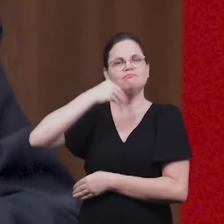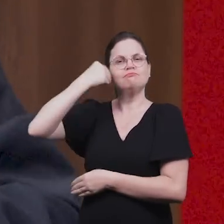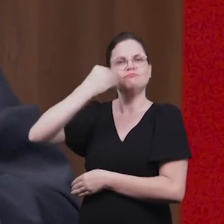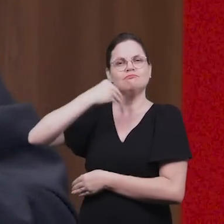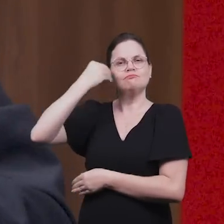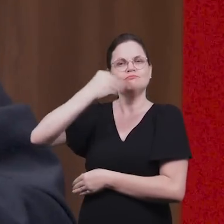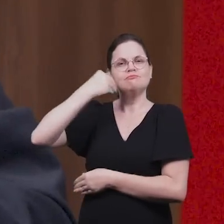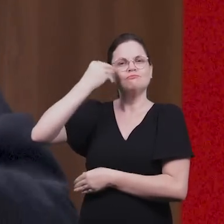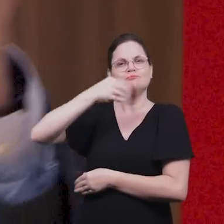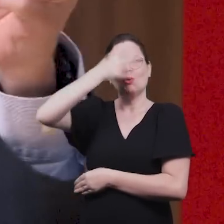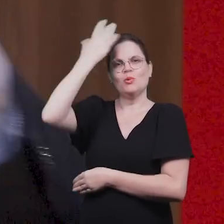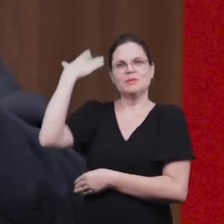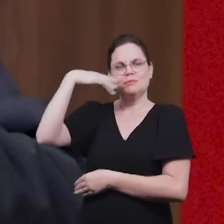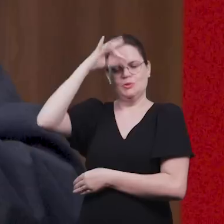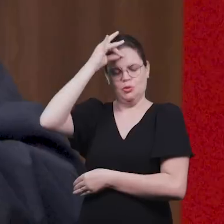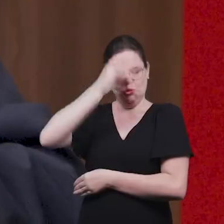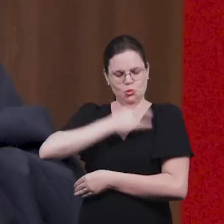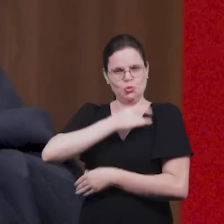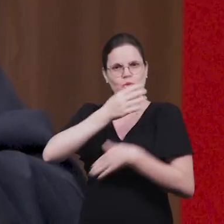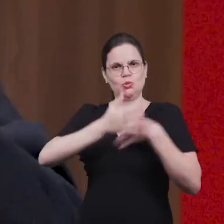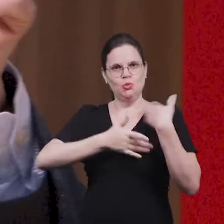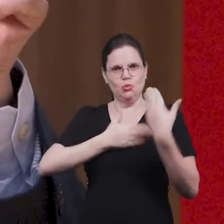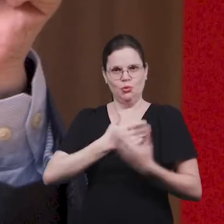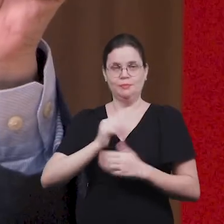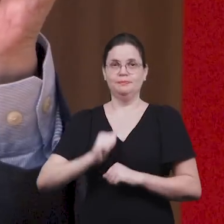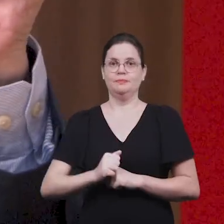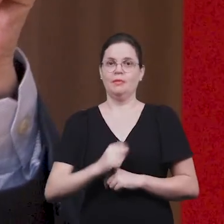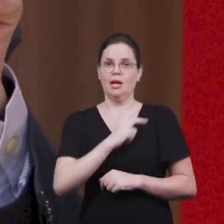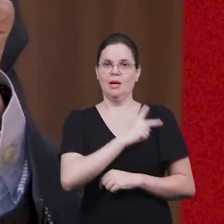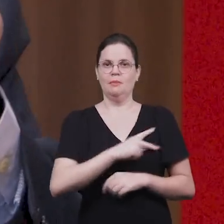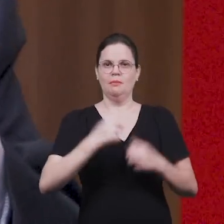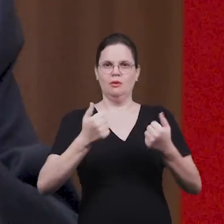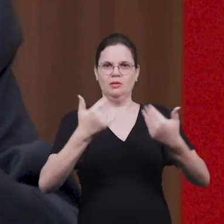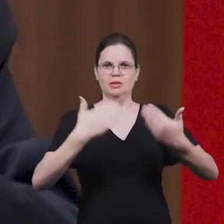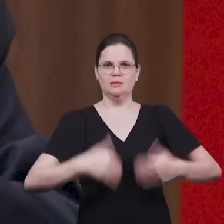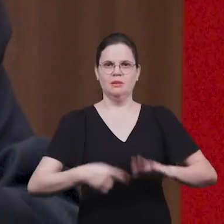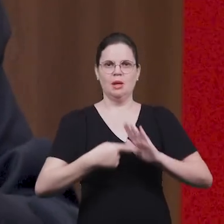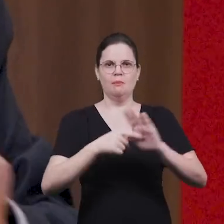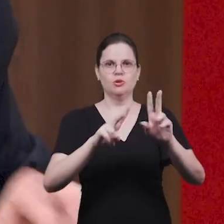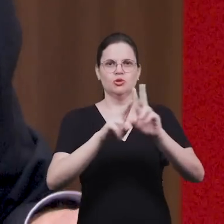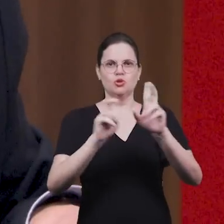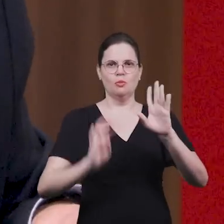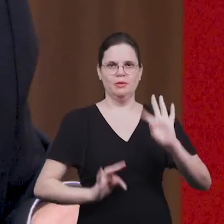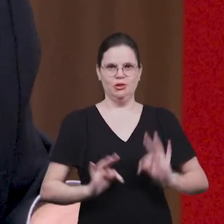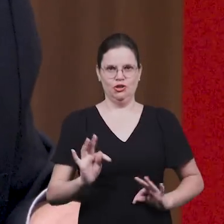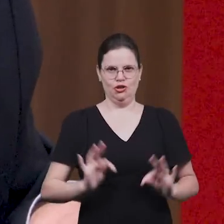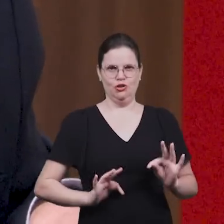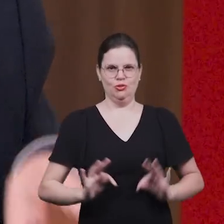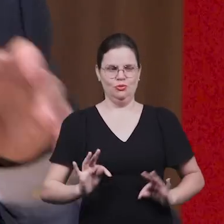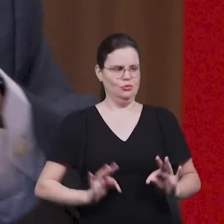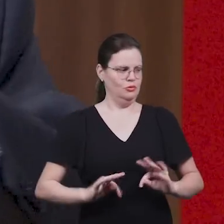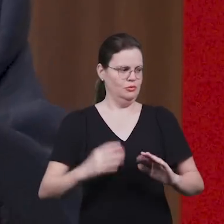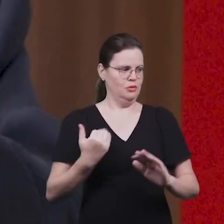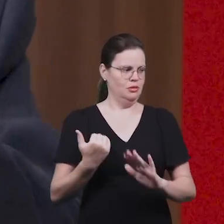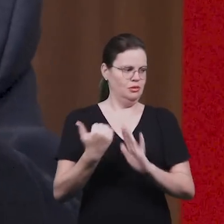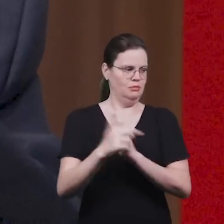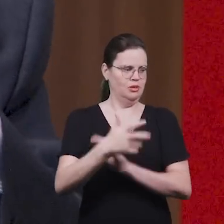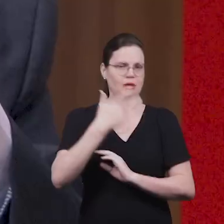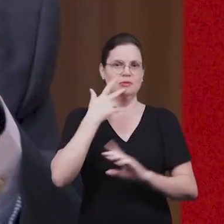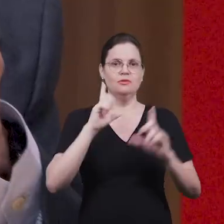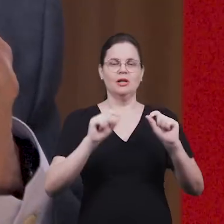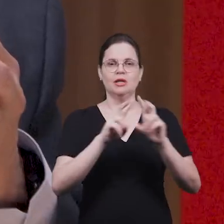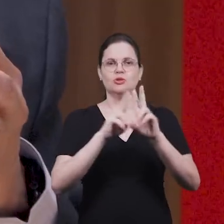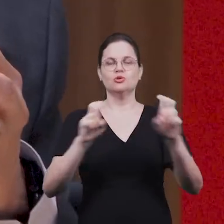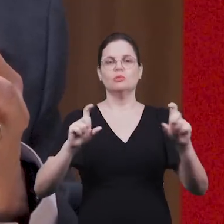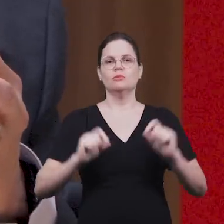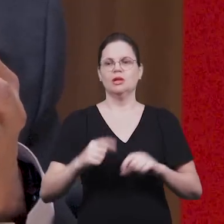Santo em nós. E quando Paulo escreve a Tito, ele fala da renovação do Espírito Santo. Se